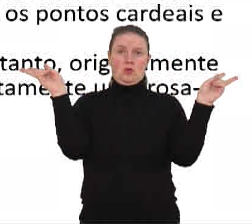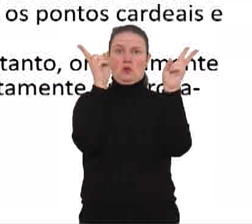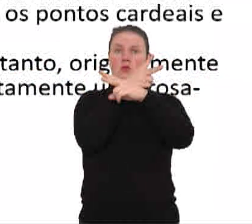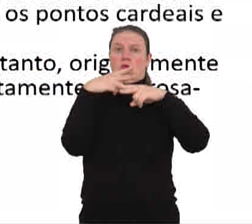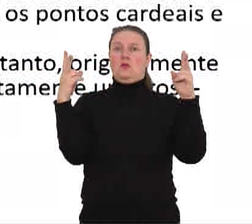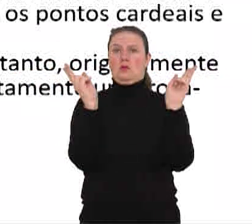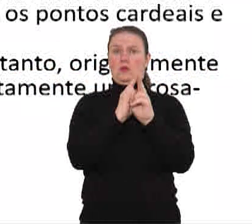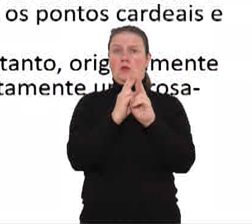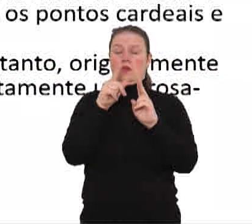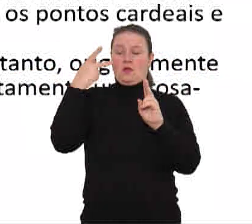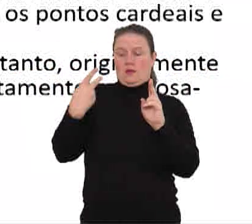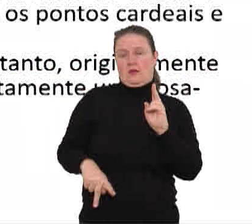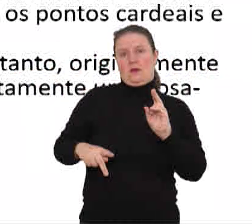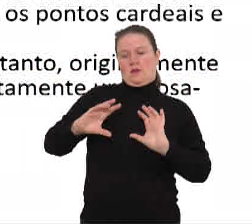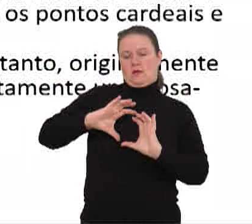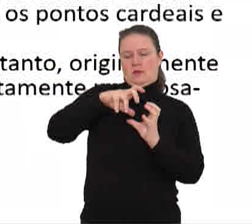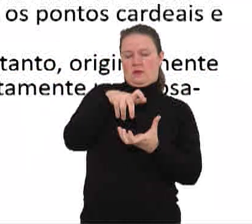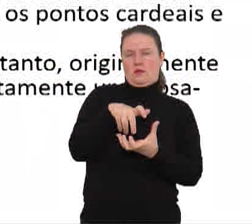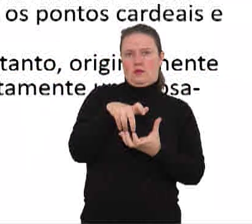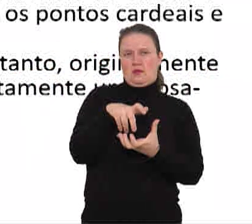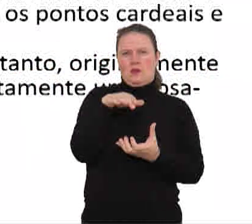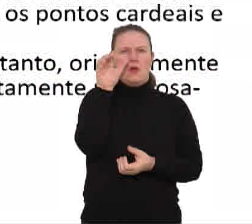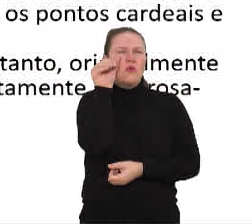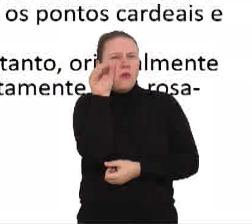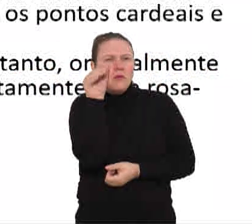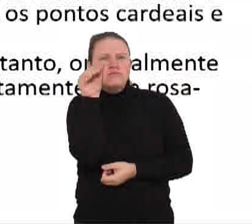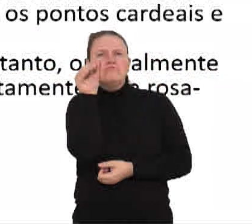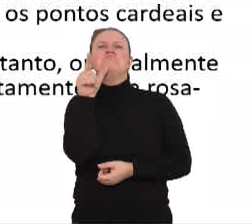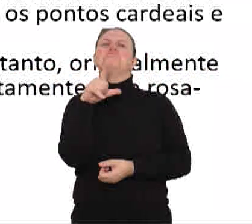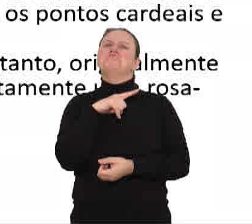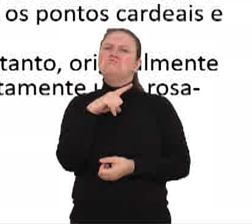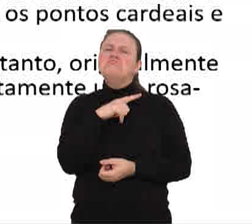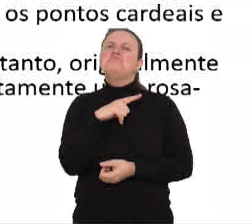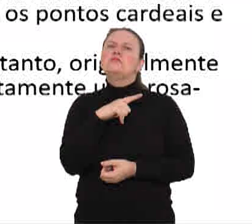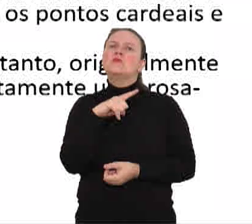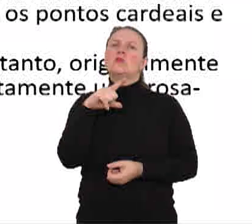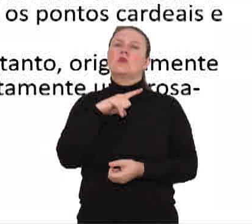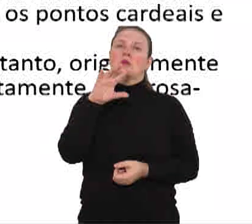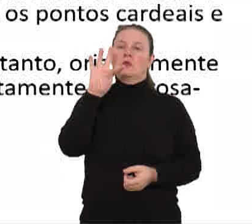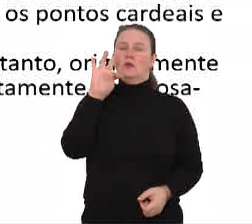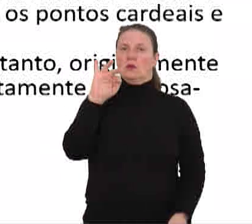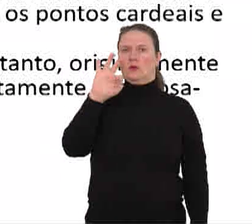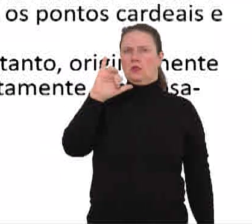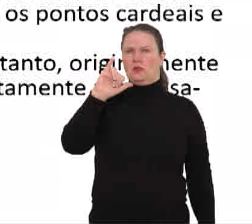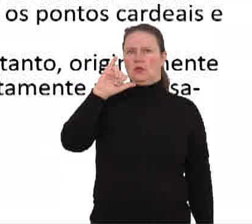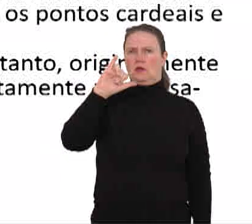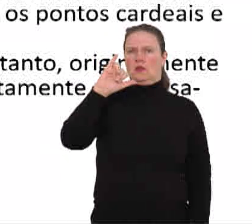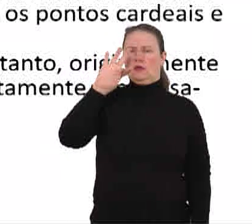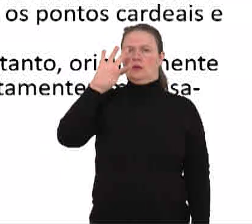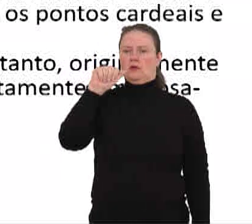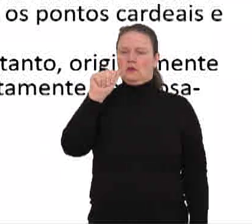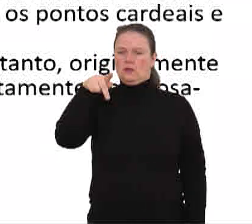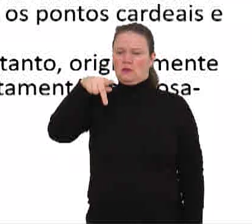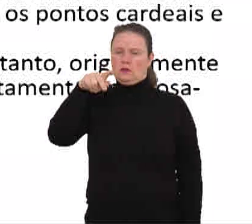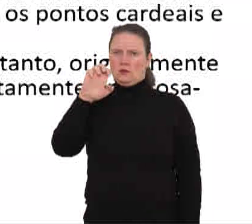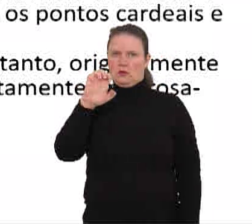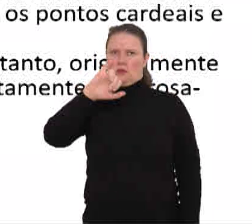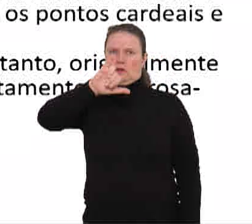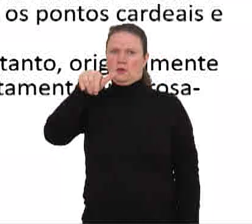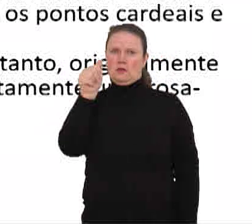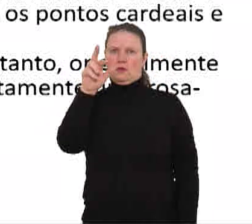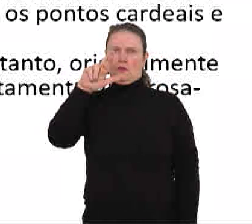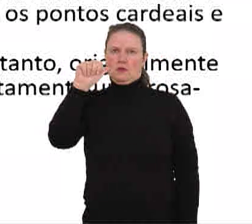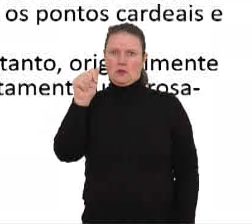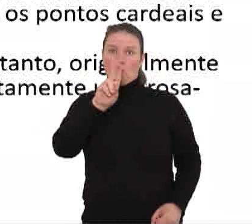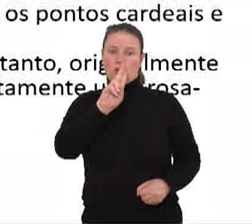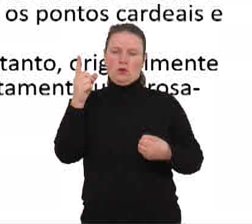palmeiras aqui na Terra. Curioso notar que a palavra Itapejara não significa nada em Guarani. No entanto,